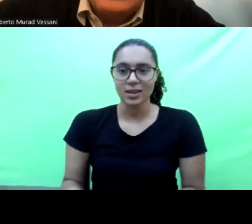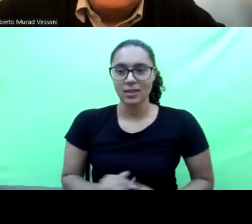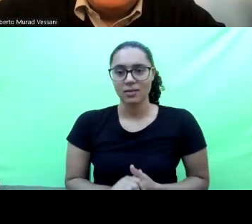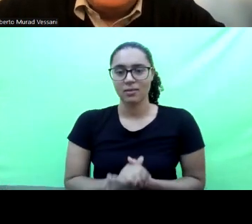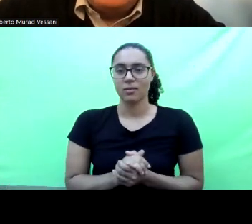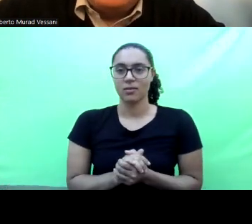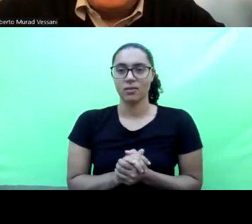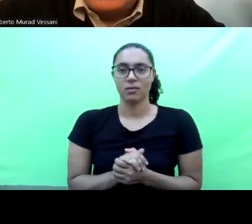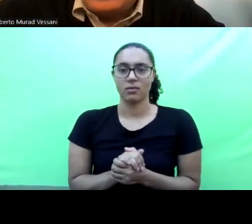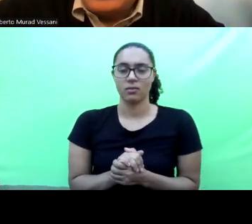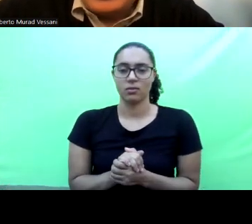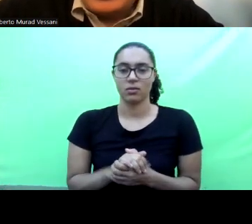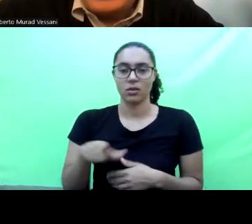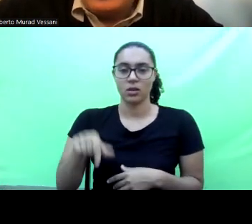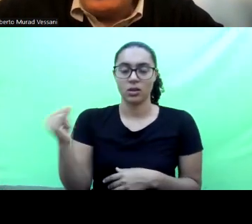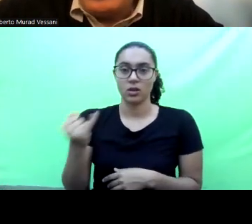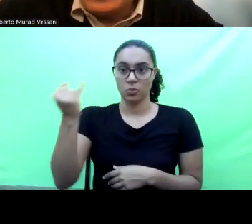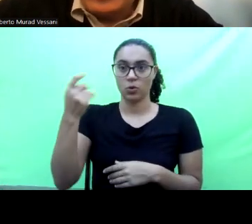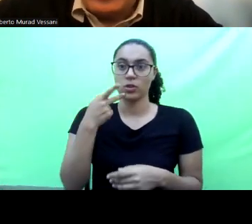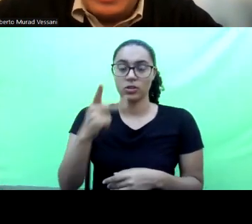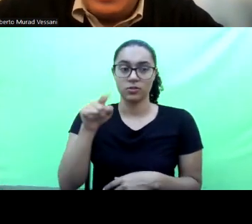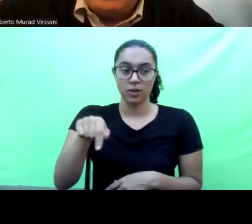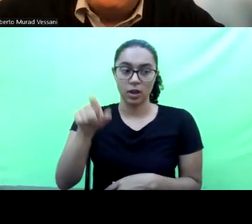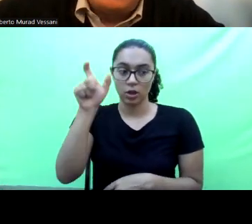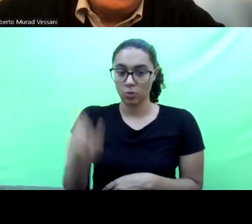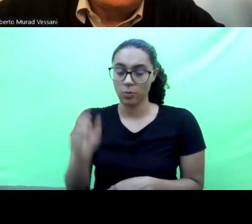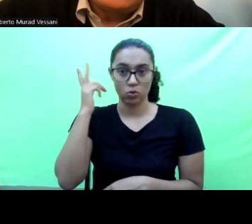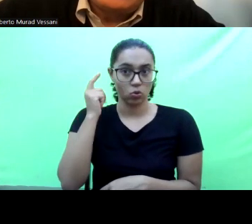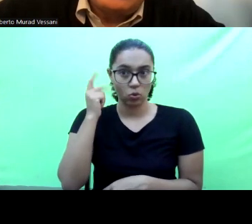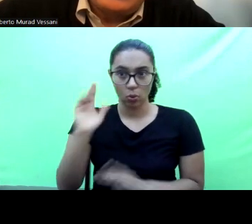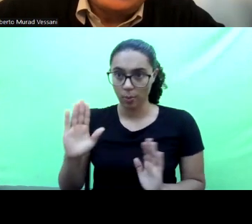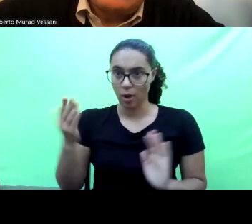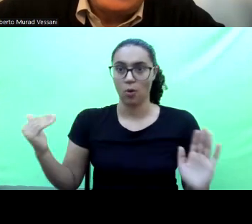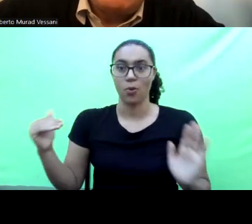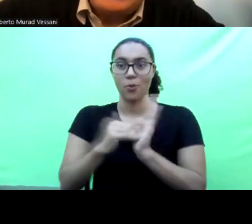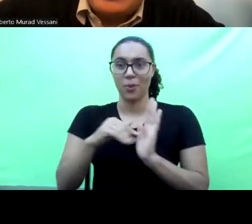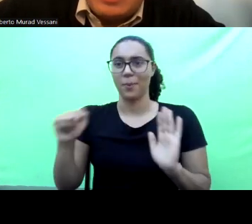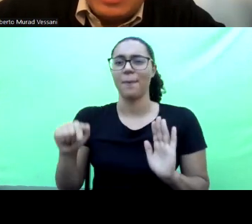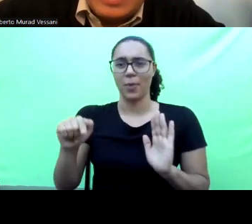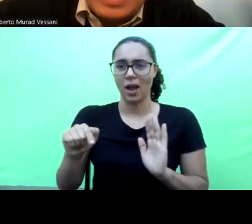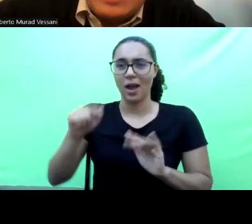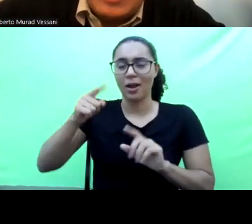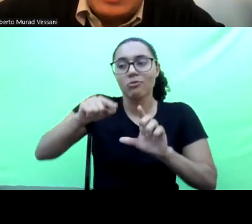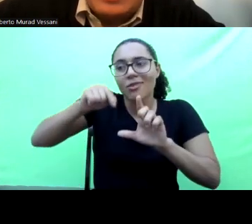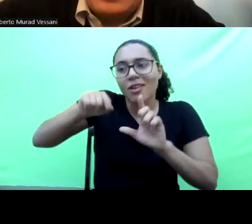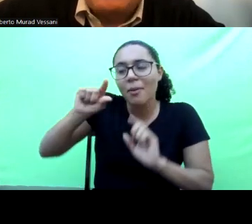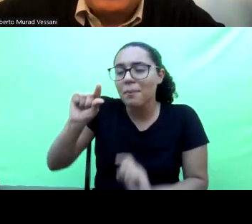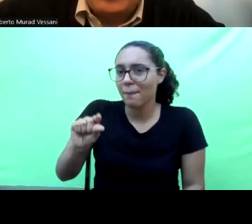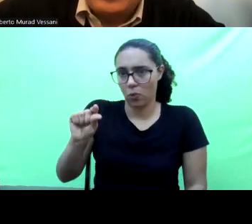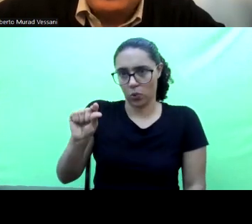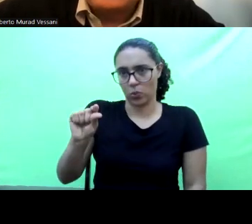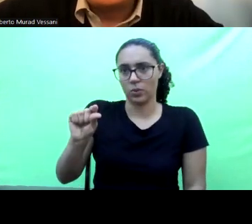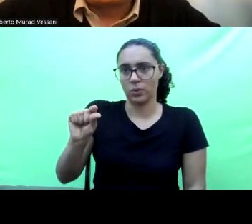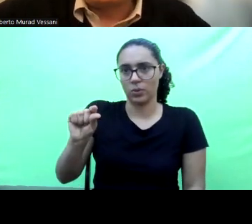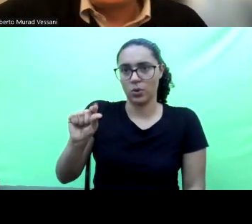né? É importante destacar que numa pessoa normal, o impacto dessa variação ele é pequeno, né? Porque